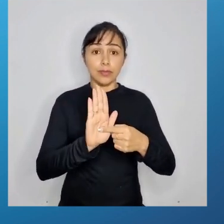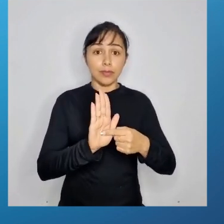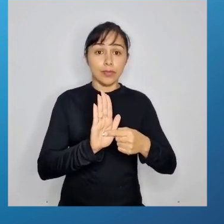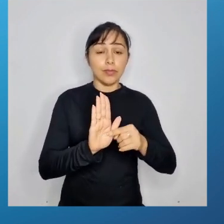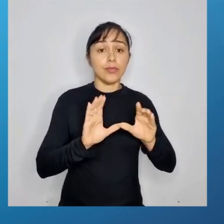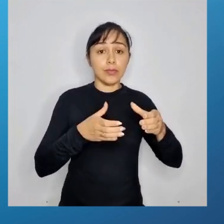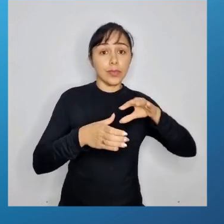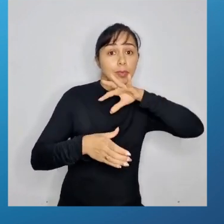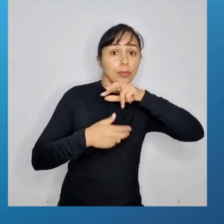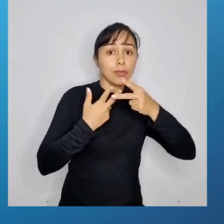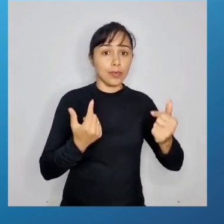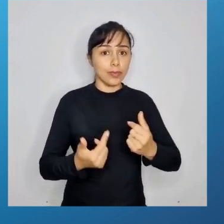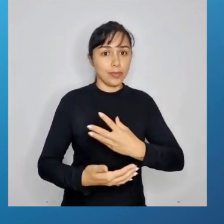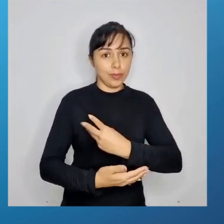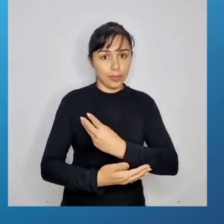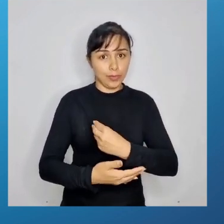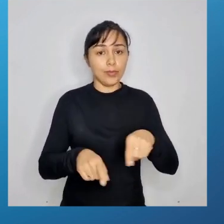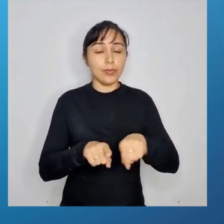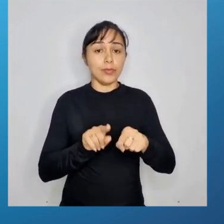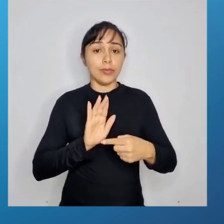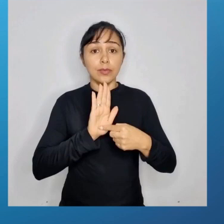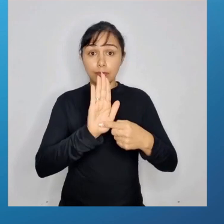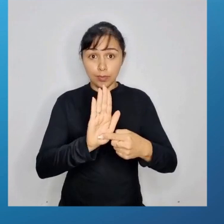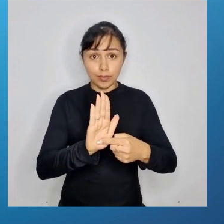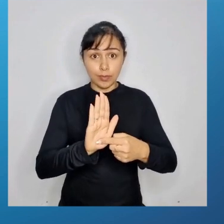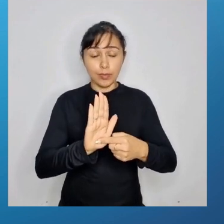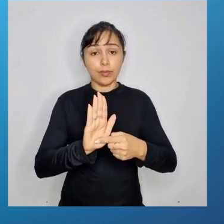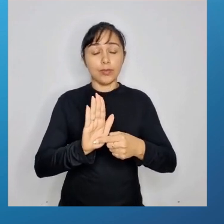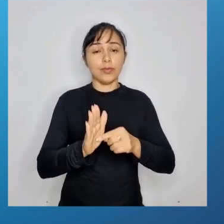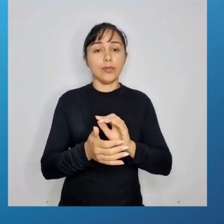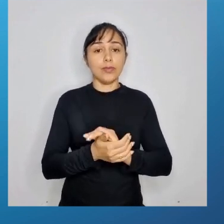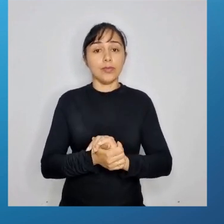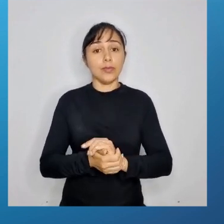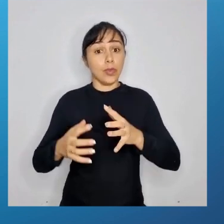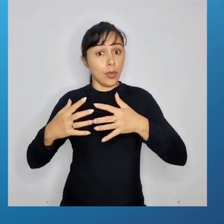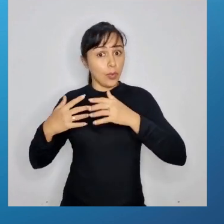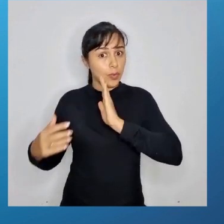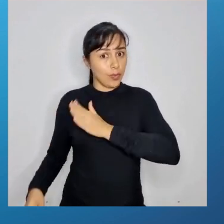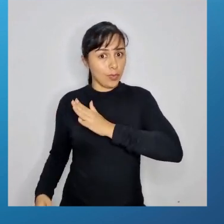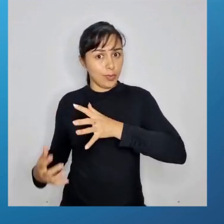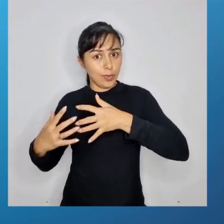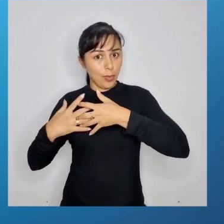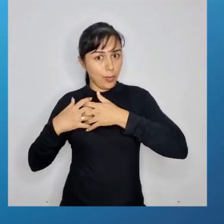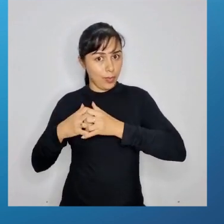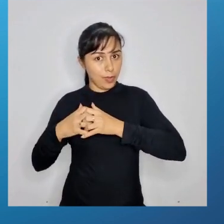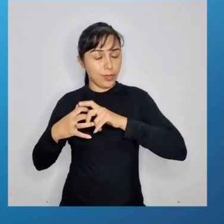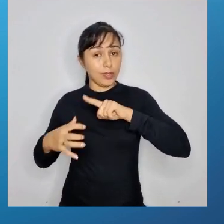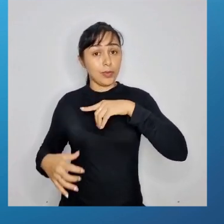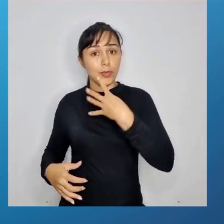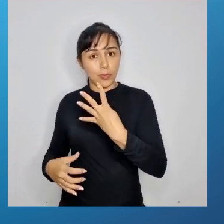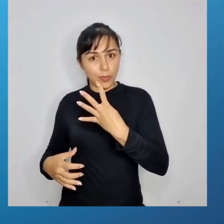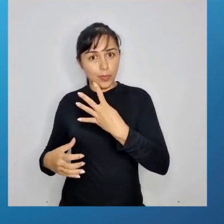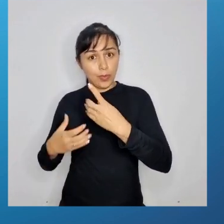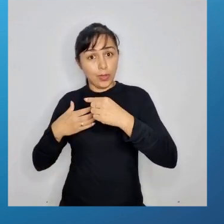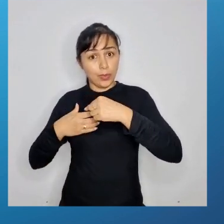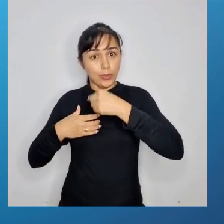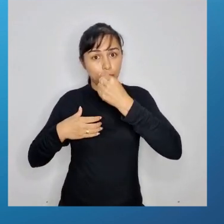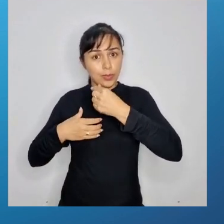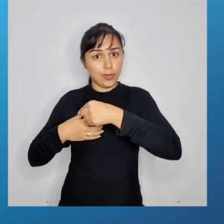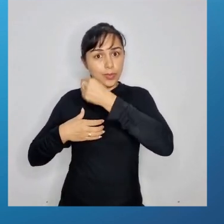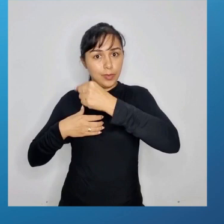mamífero, que também apresenta essa divisão, mas aqui nós temos 4 cavidades, 2 átrios e 2